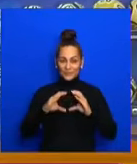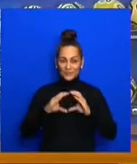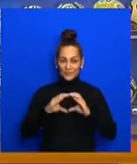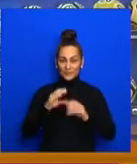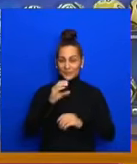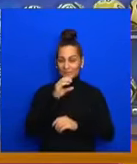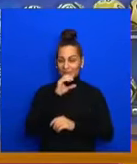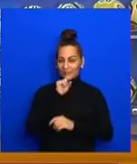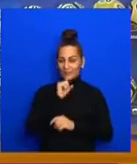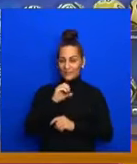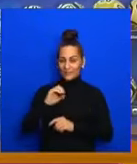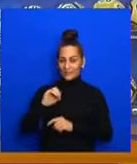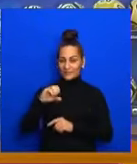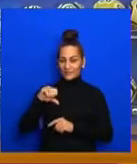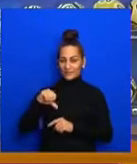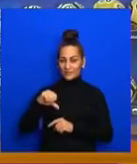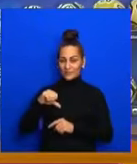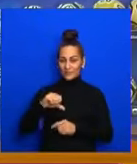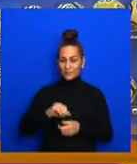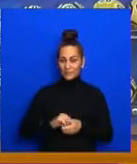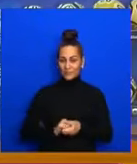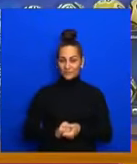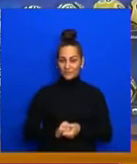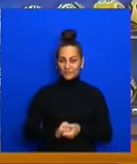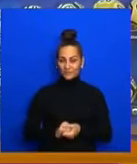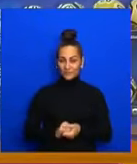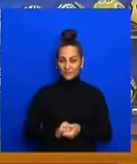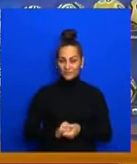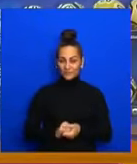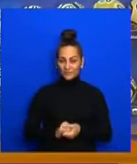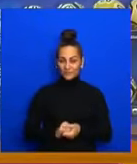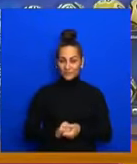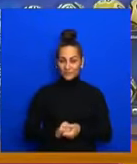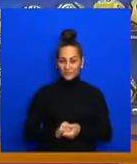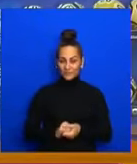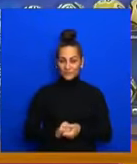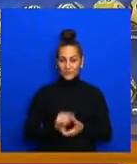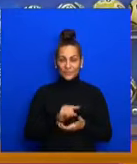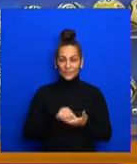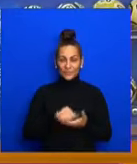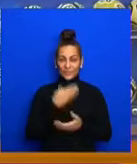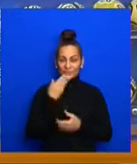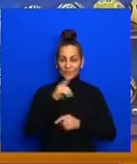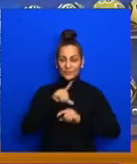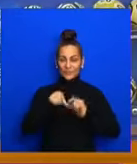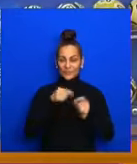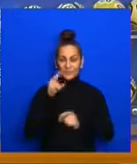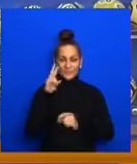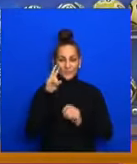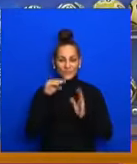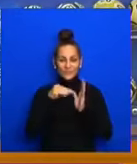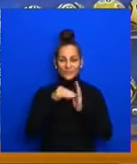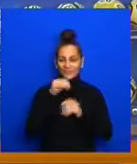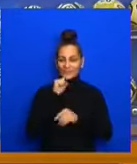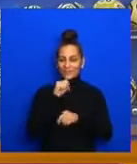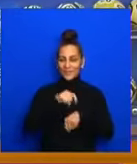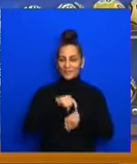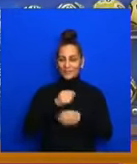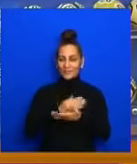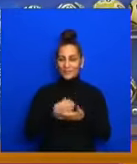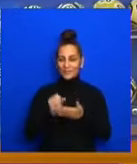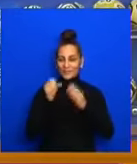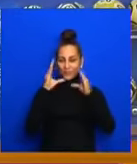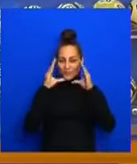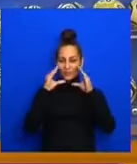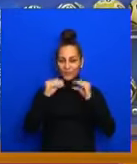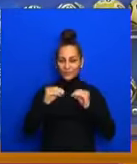Bola laranja, 09. Laranja, 09. Loto Fácil com sorteios de segunda a sábado a partir